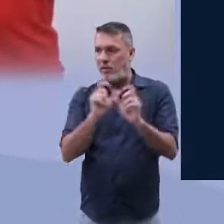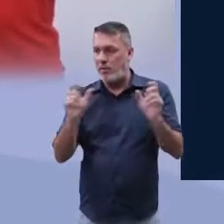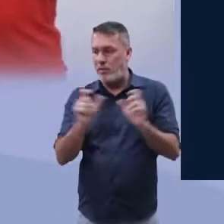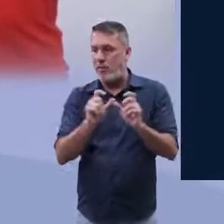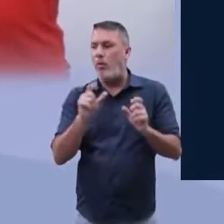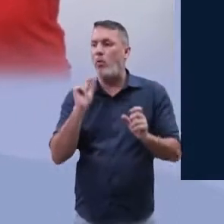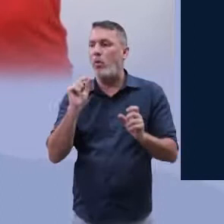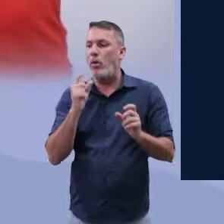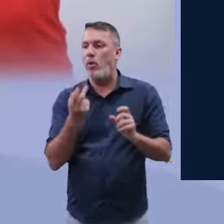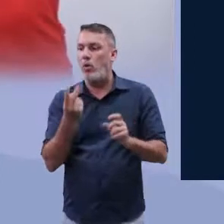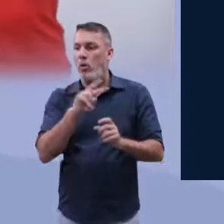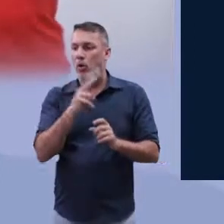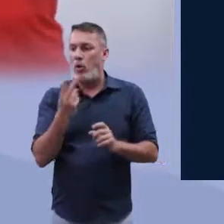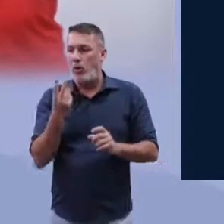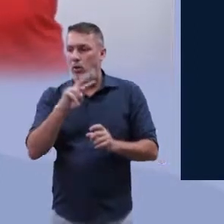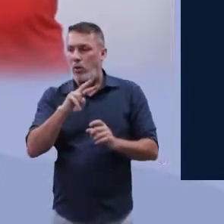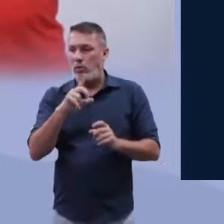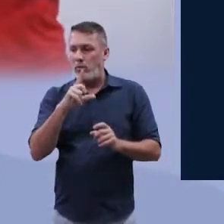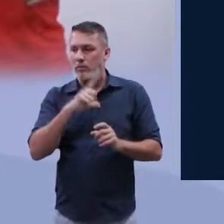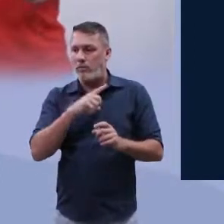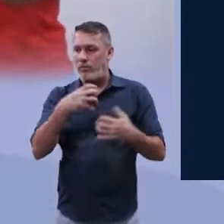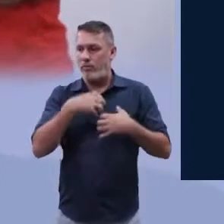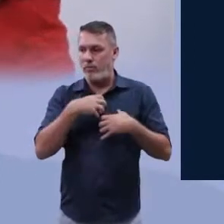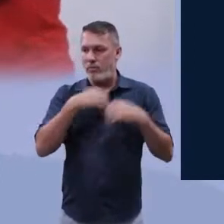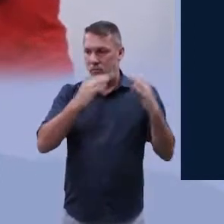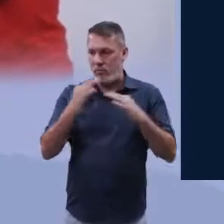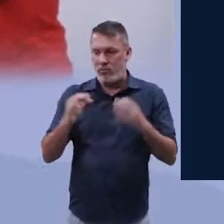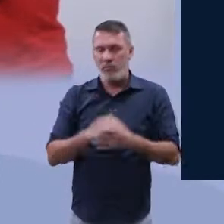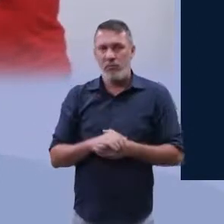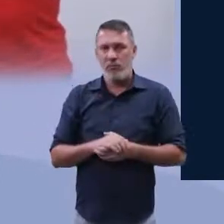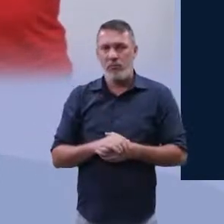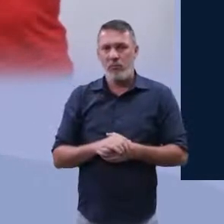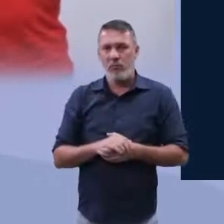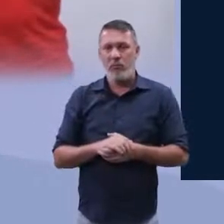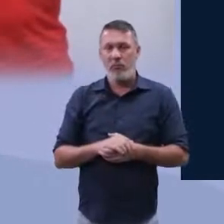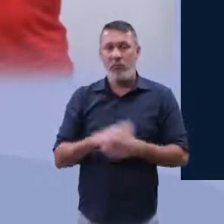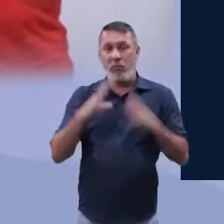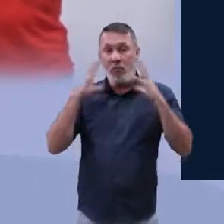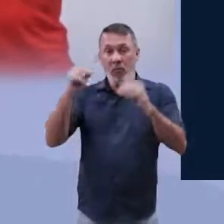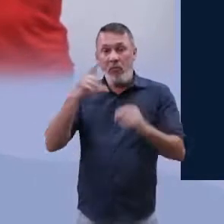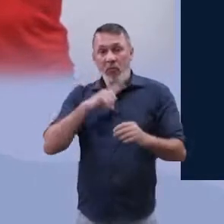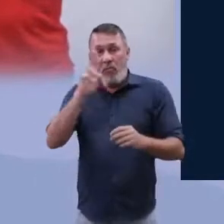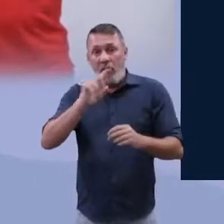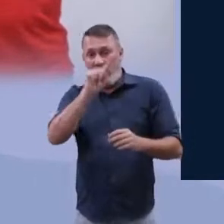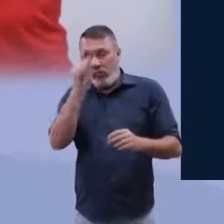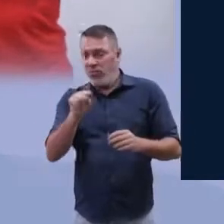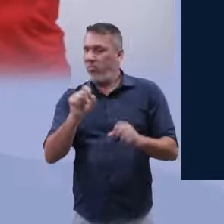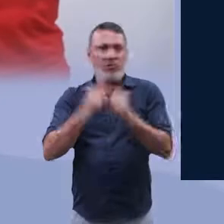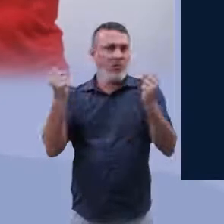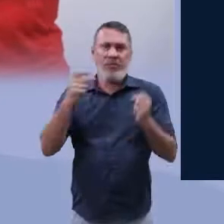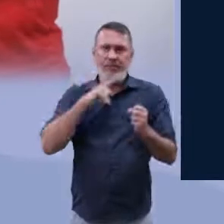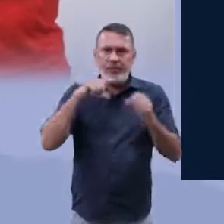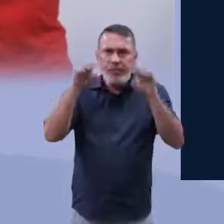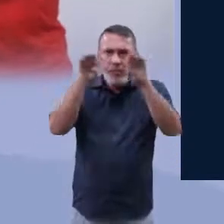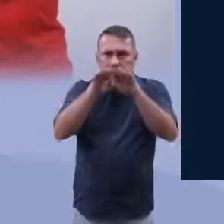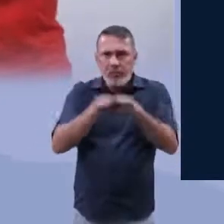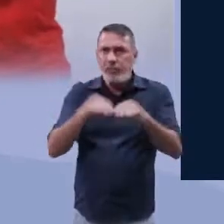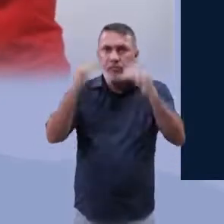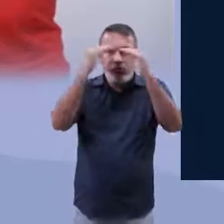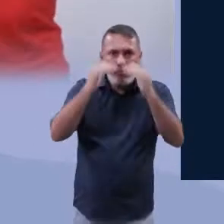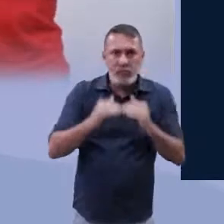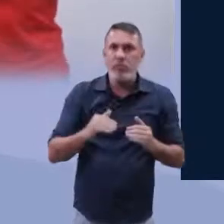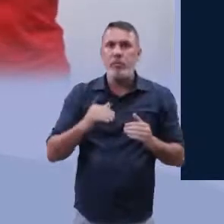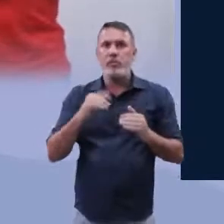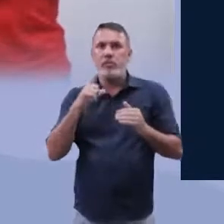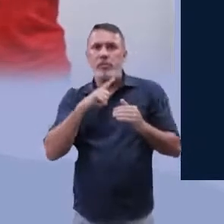beach tomorrow? Então, a gente faz a inversão, coloca o verbo modal na frente. Nem todos podem ser usados na forma interrogative, né? Ali ficou em